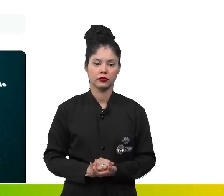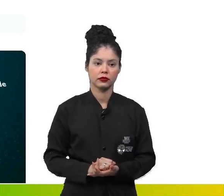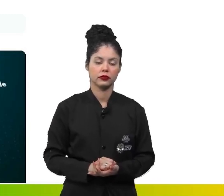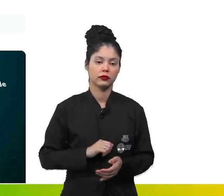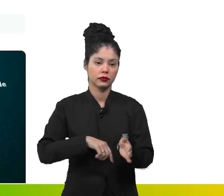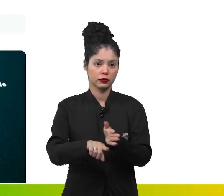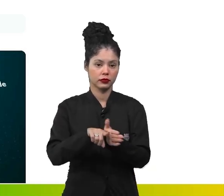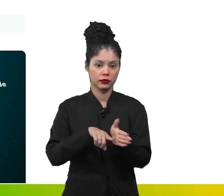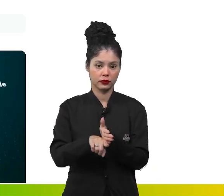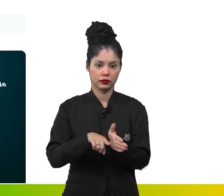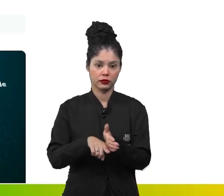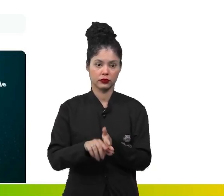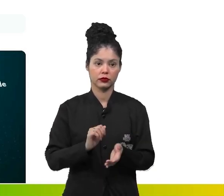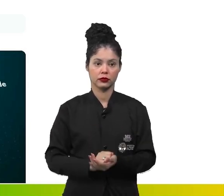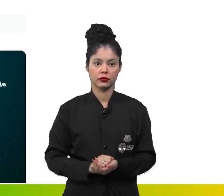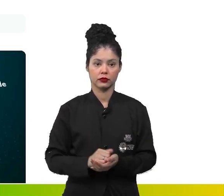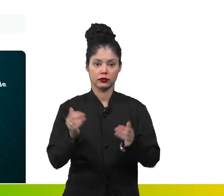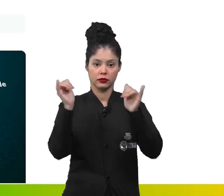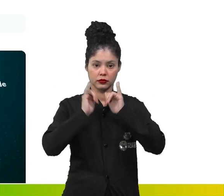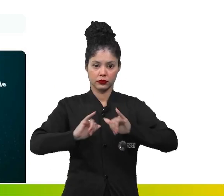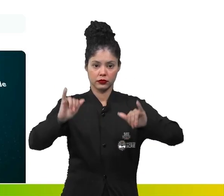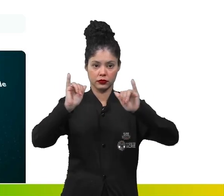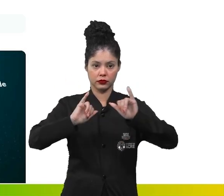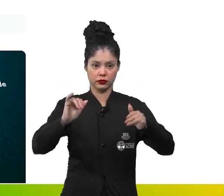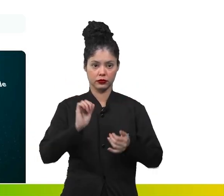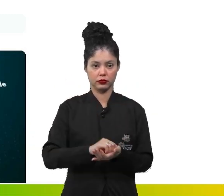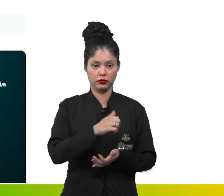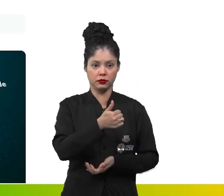Essa pesquisa, ela foi divulgada lá no dia